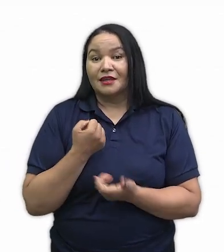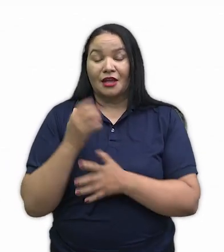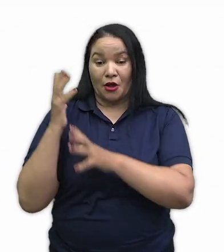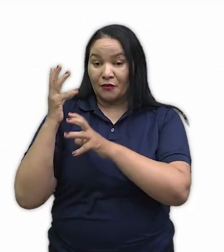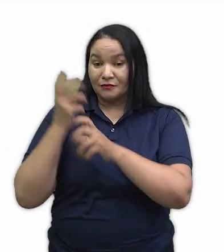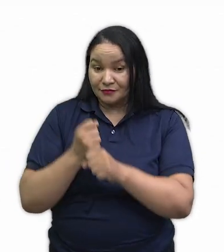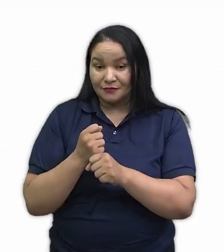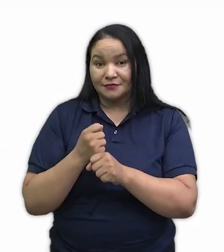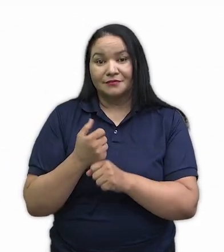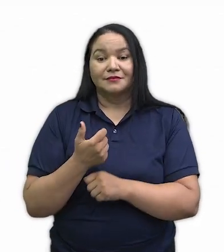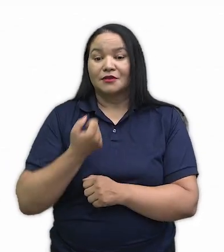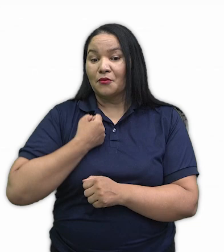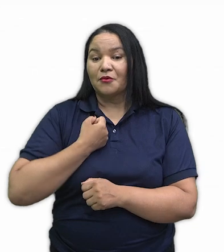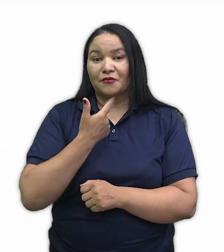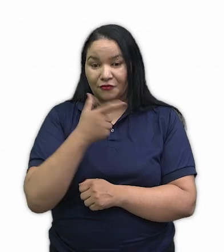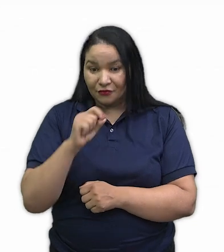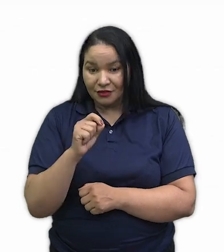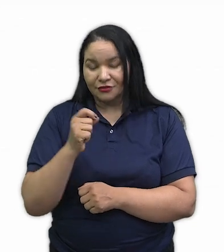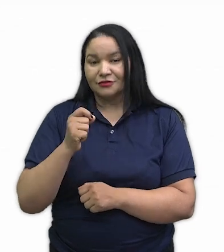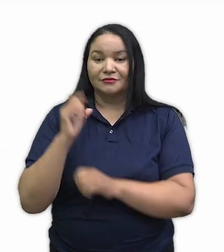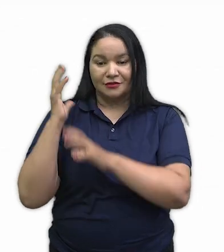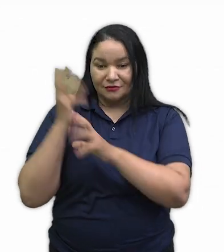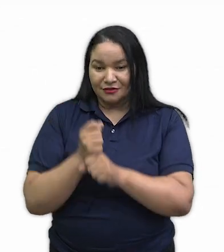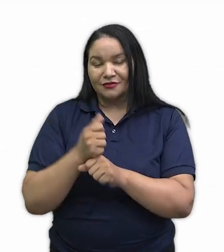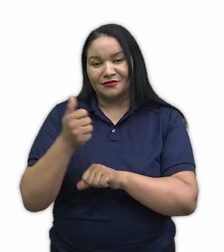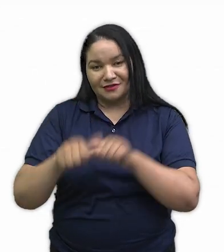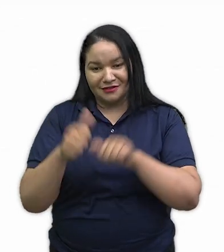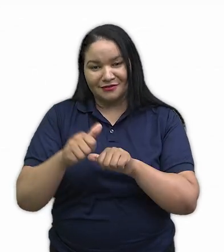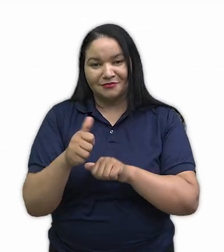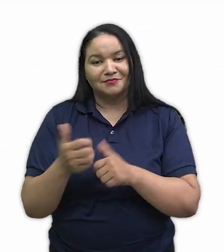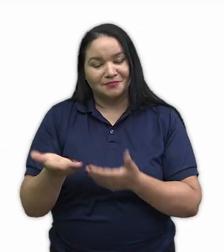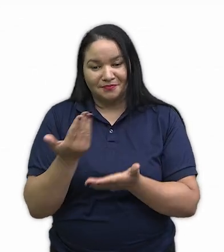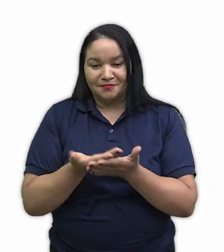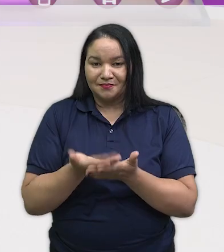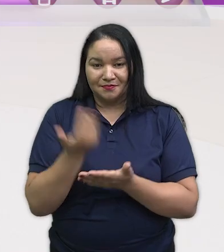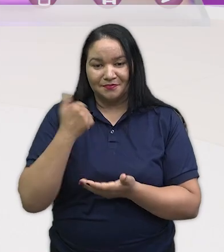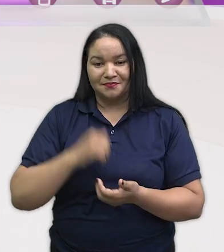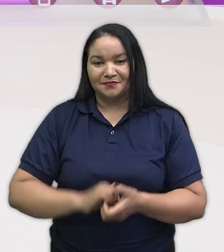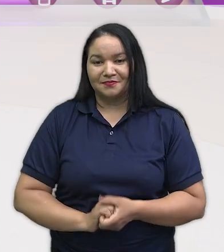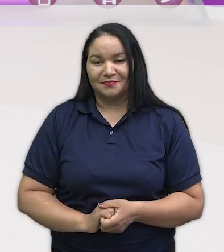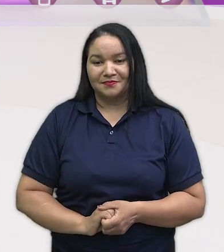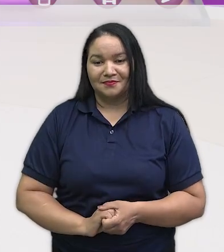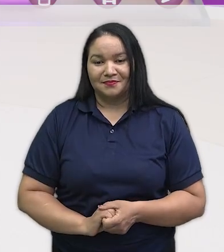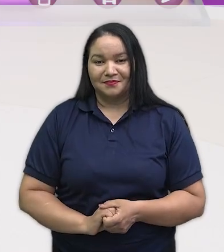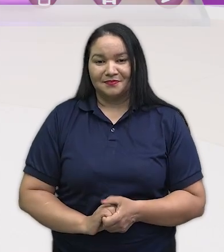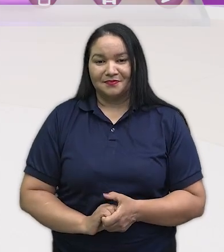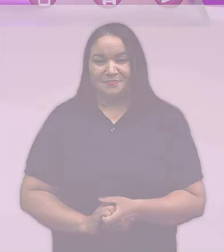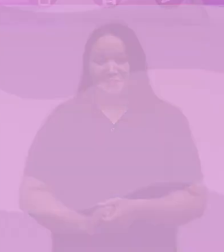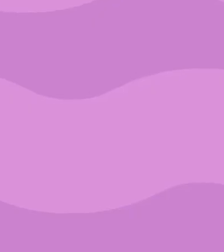Aula de revisão, aula 20, revisão e avaliação. Então, vamos à aula.